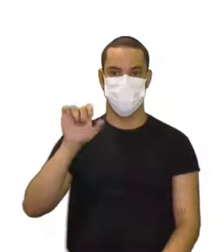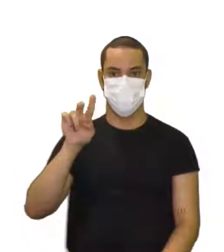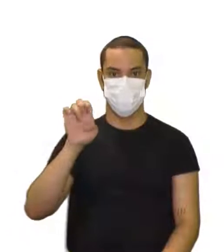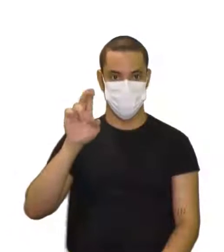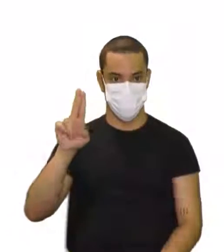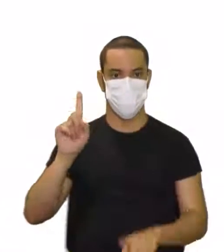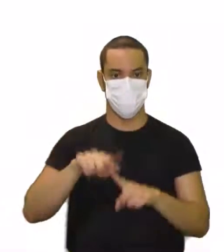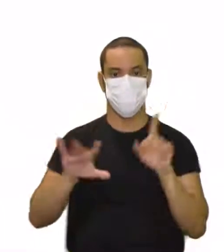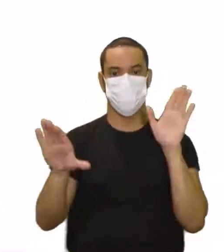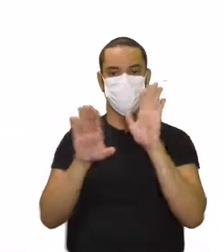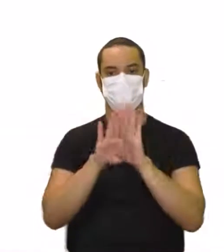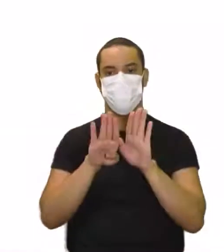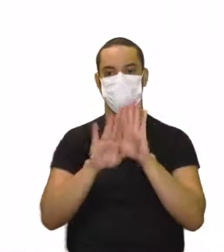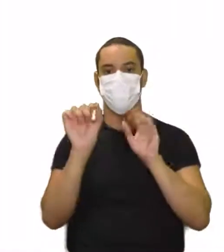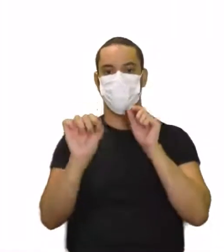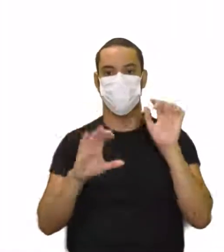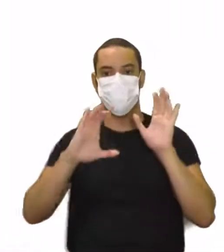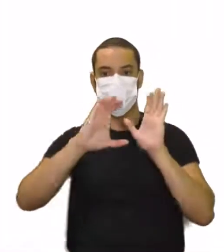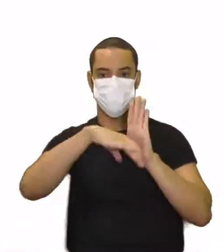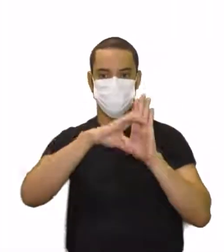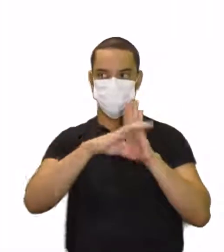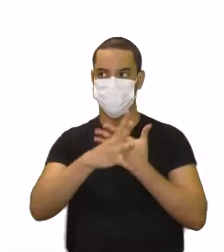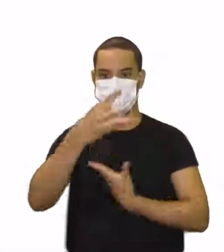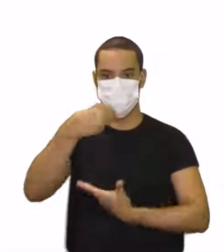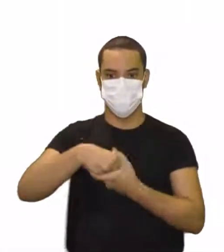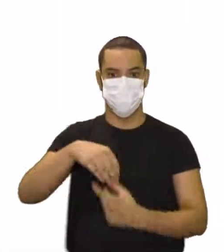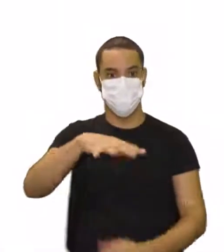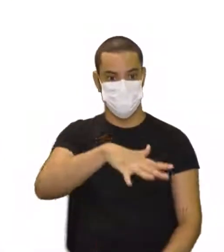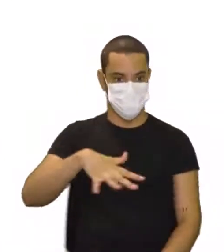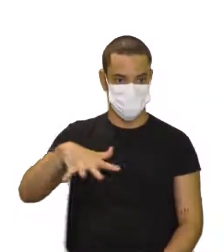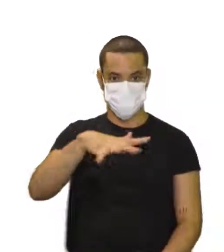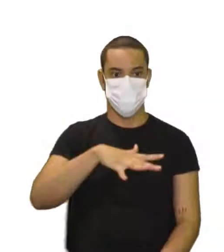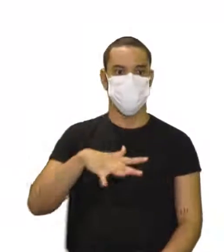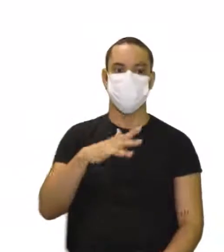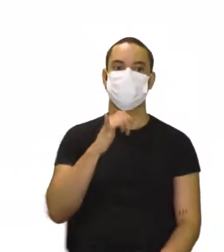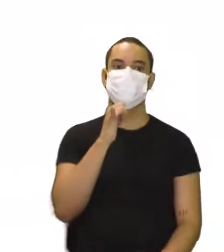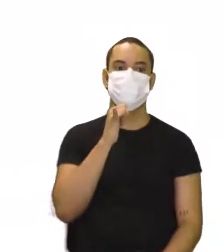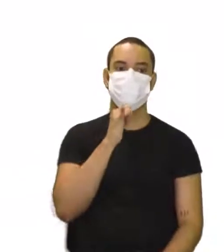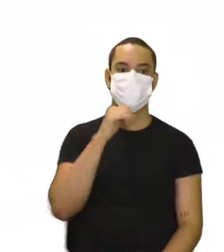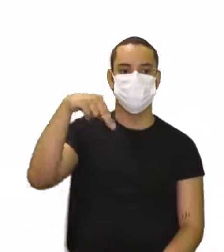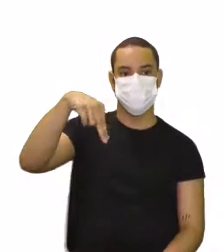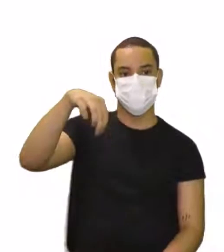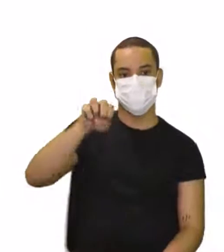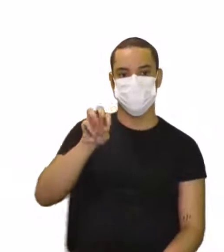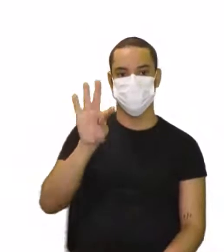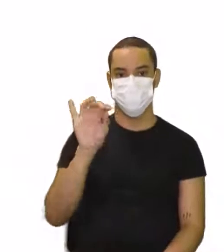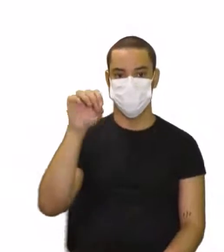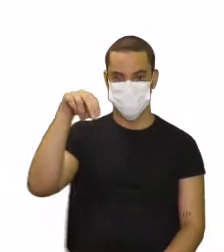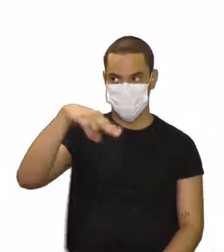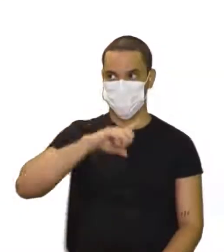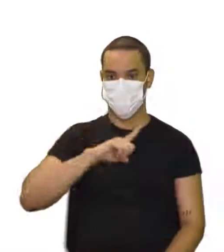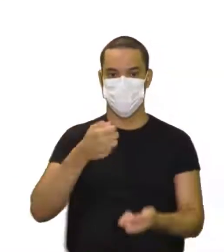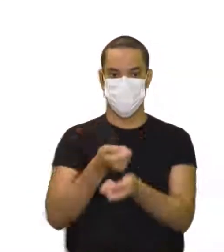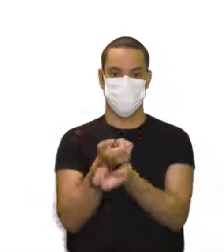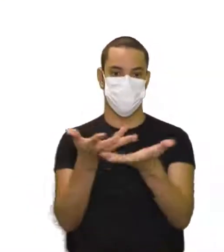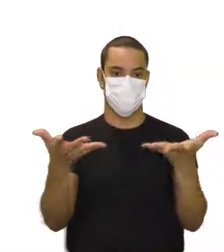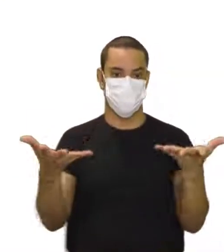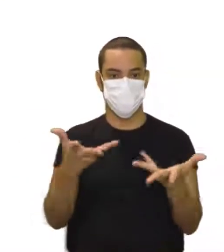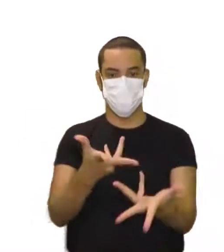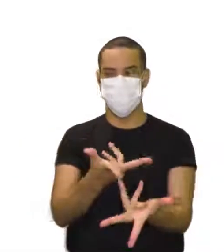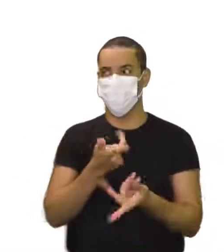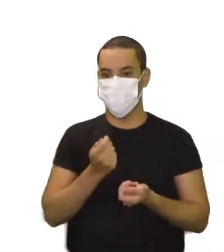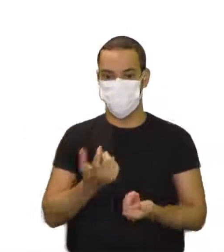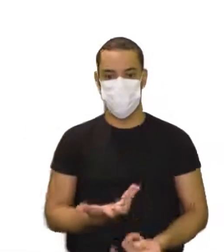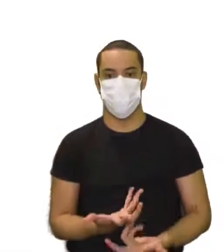de tempo e espaço absolutos, como concebido por Isaac Newton, que fornece seu domínio de definição.